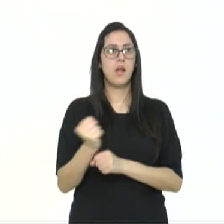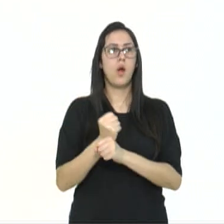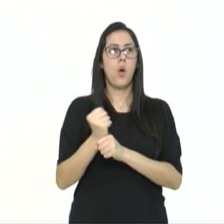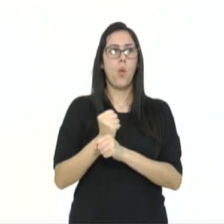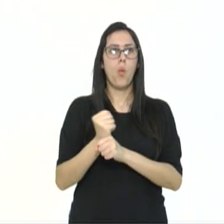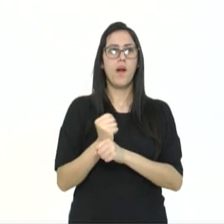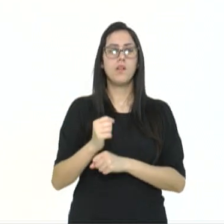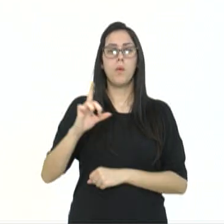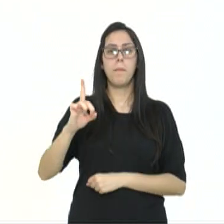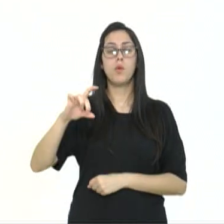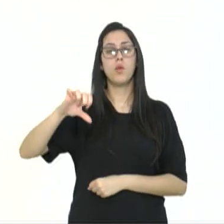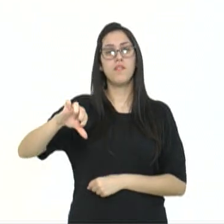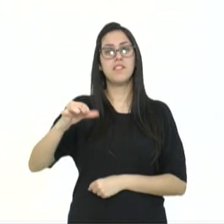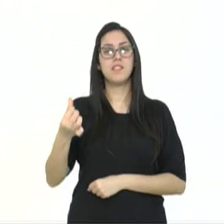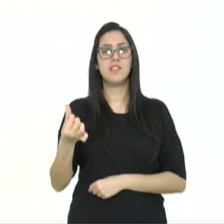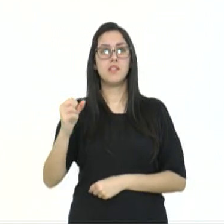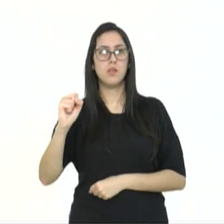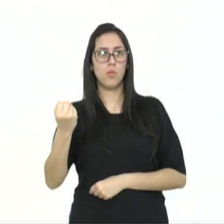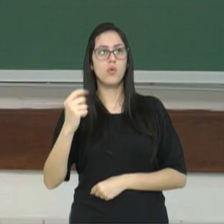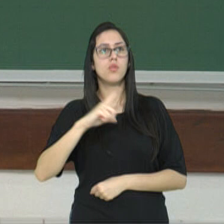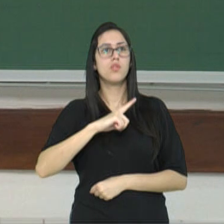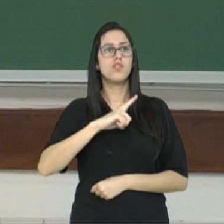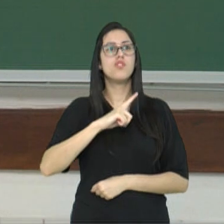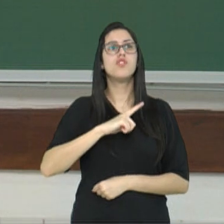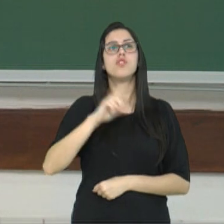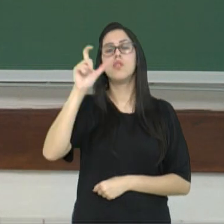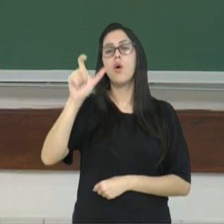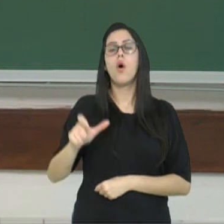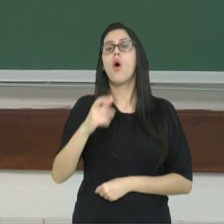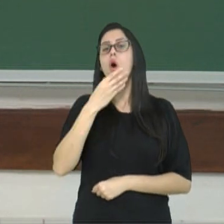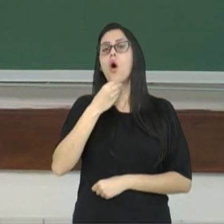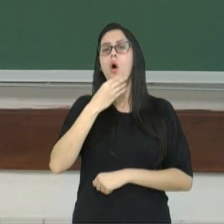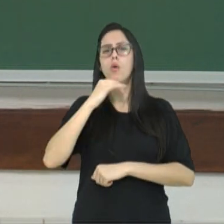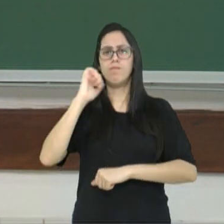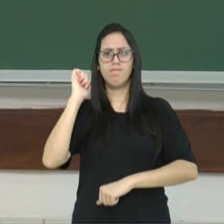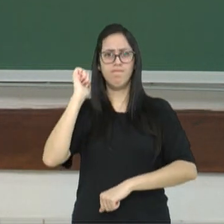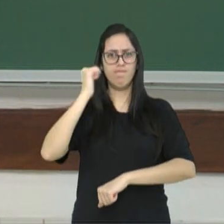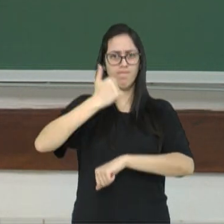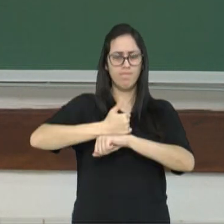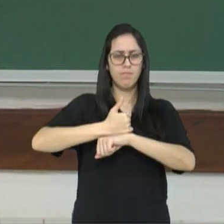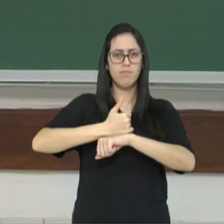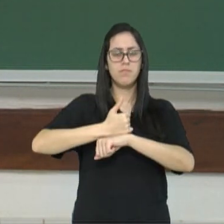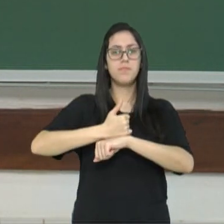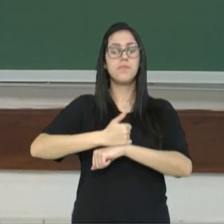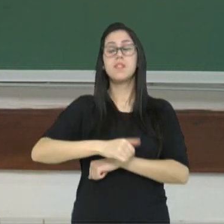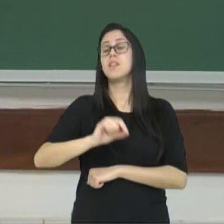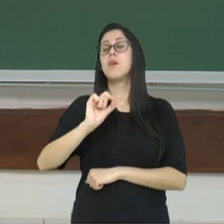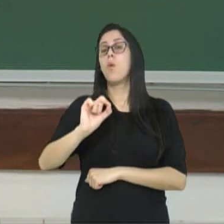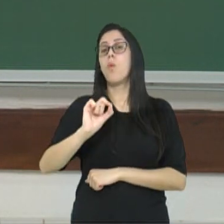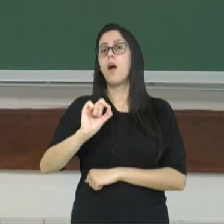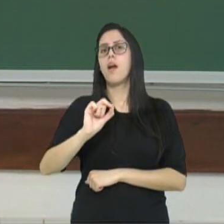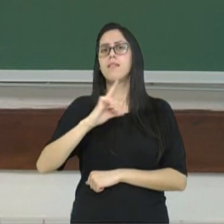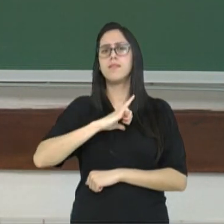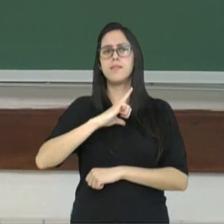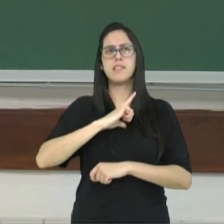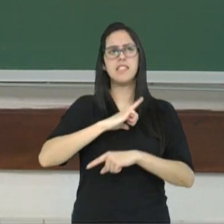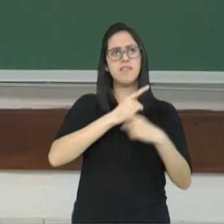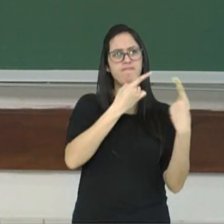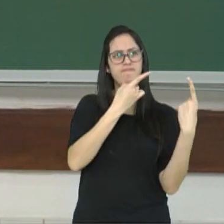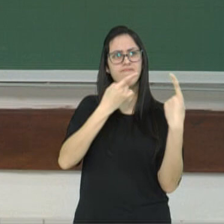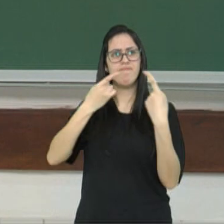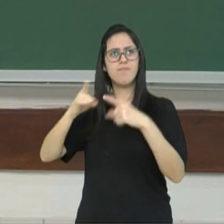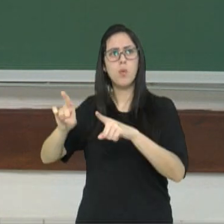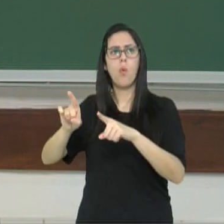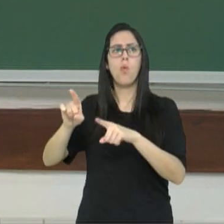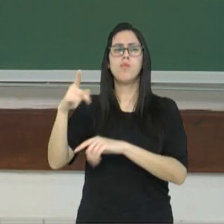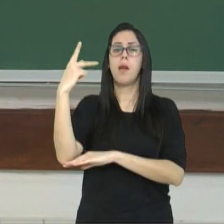de Caxias, a Tríplice Aliança passa a atacar o território paraguaio. Ao atacar, ele consegue vitórias muito importantes,